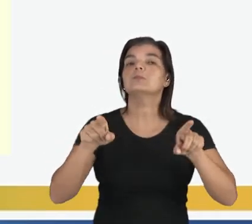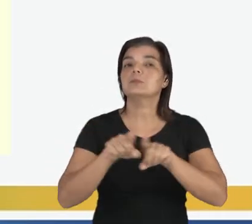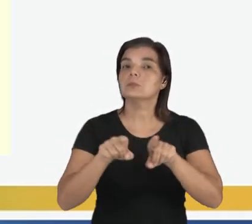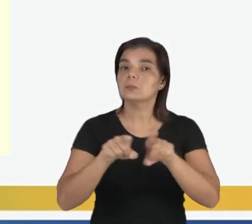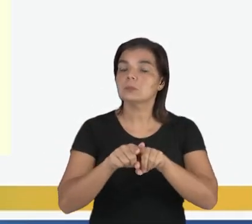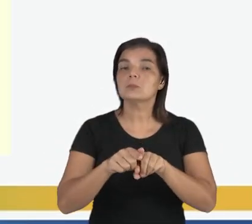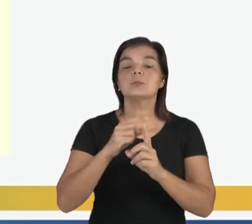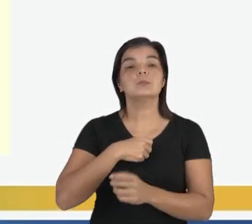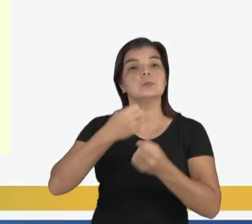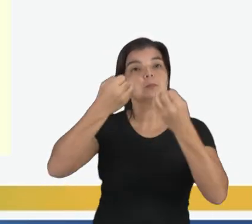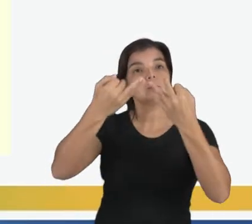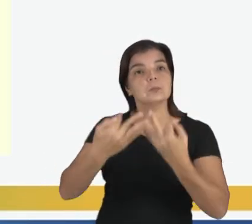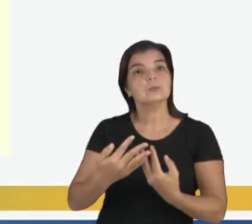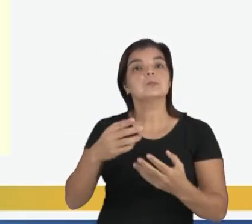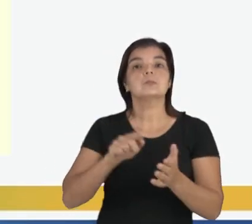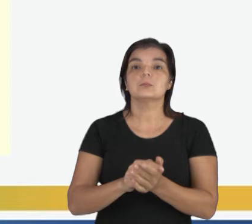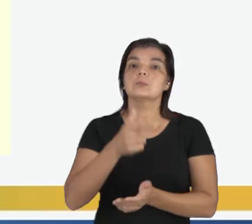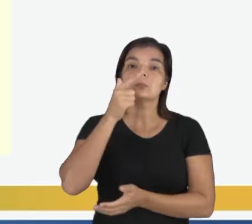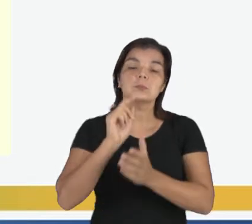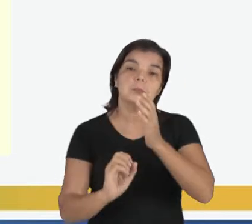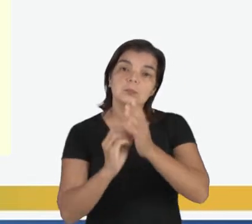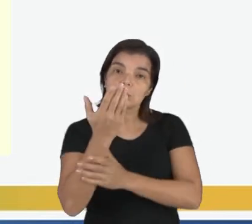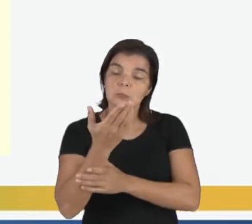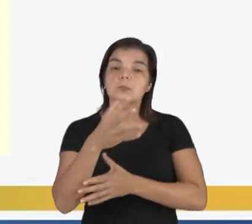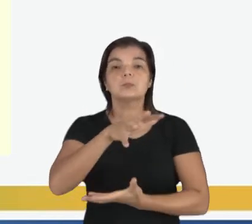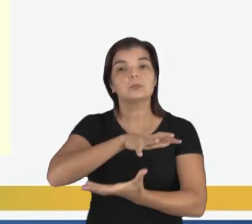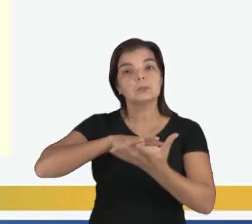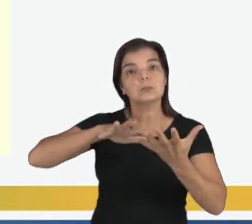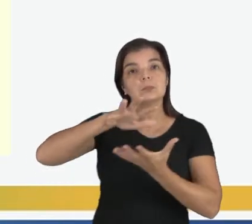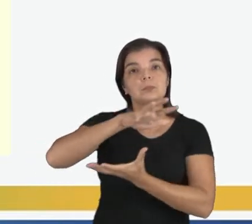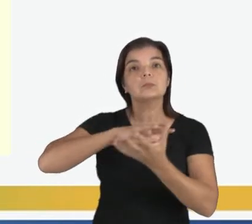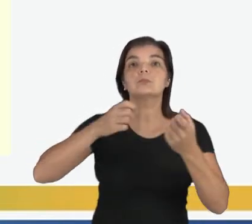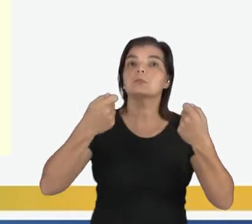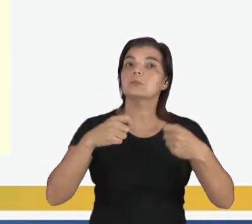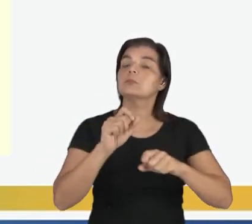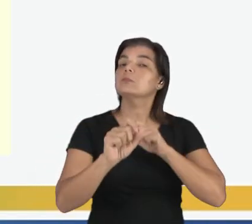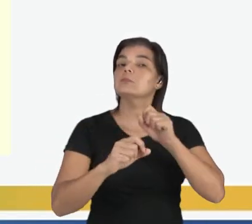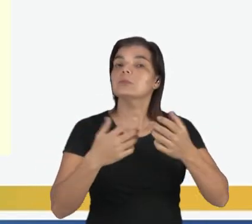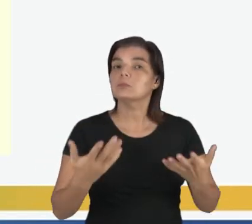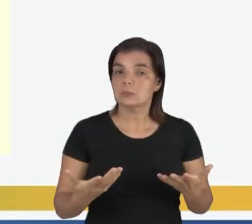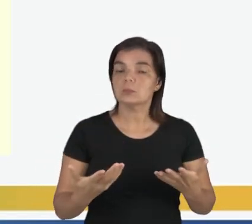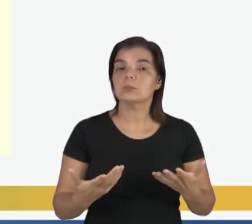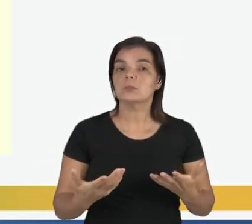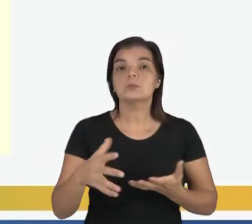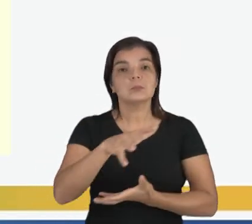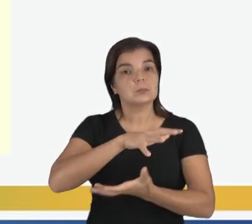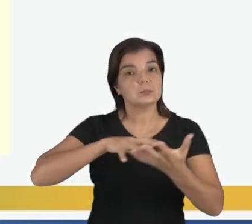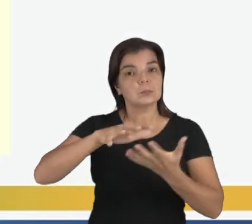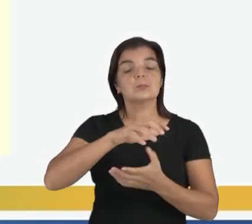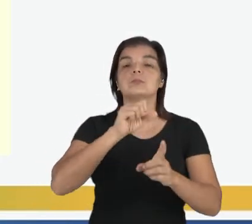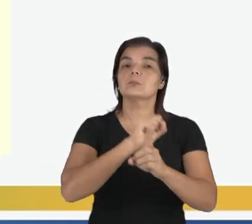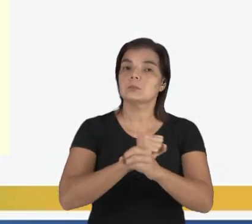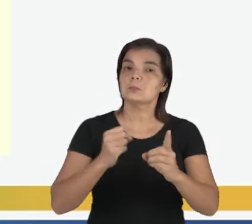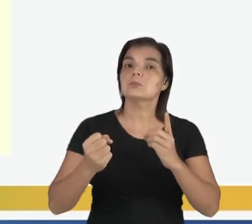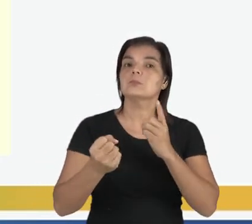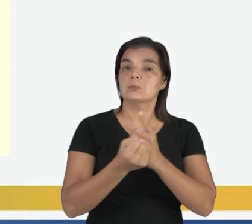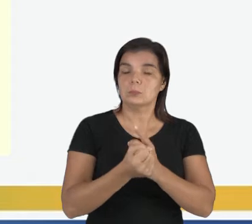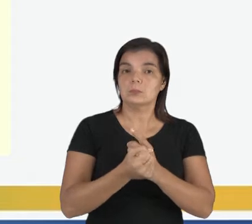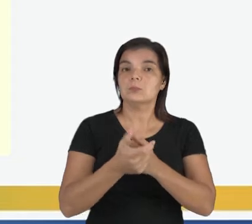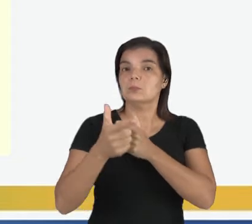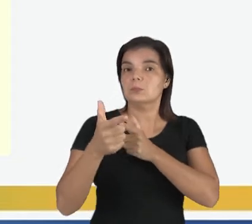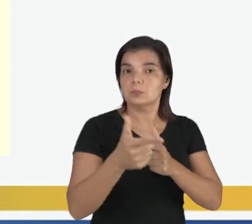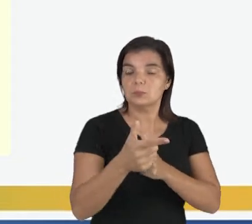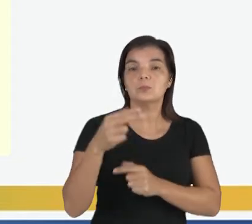eles vão também dizer que para acontecer uma revolução, né, precisaria então dessa revolução socialista